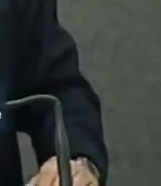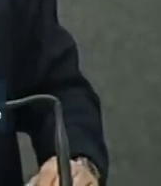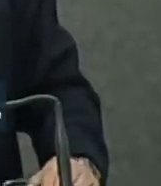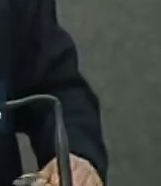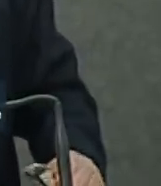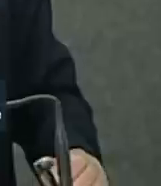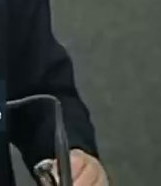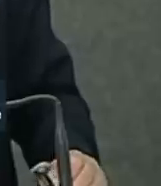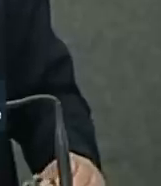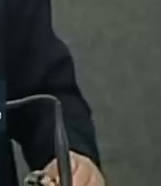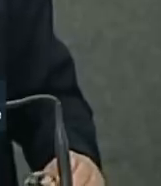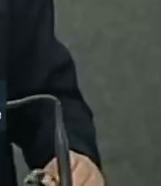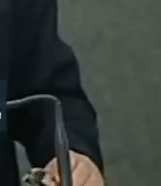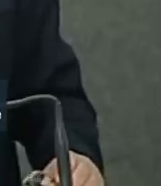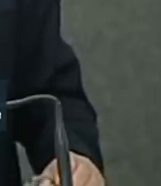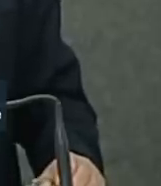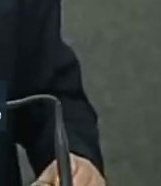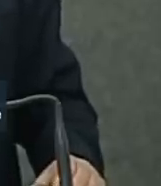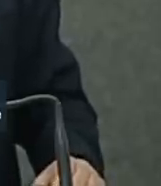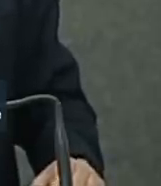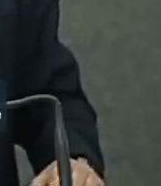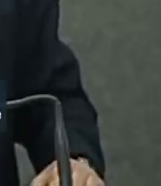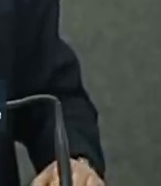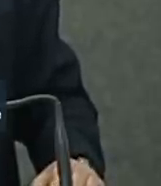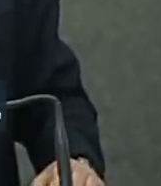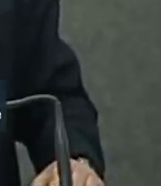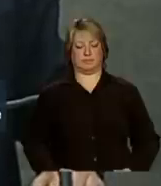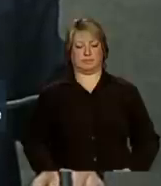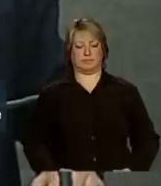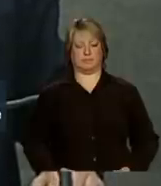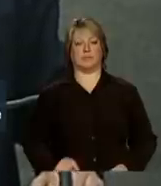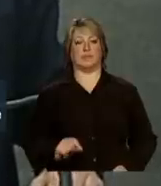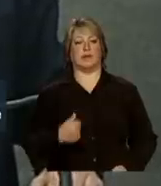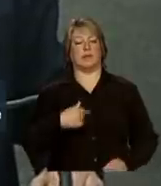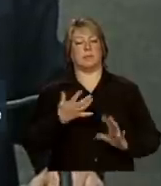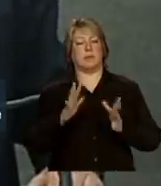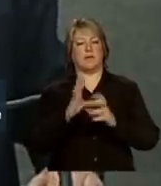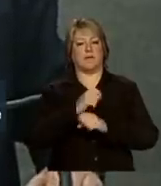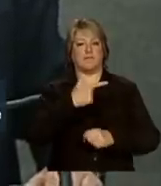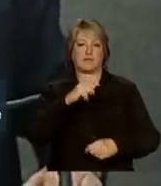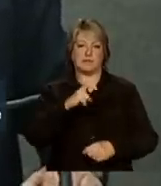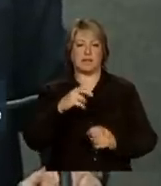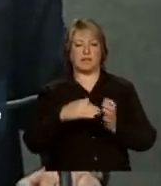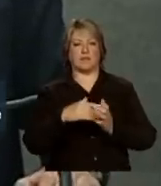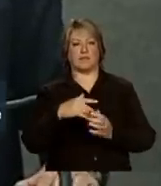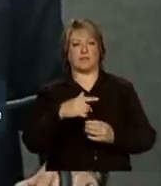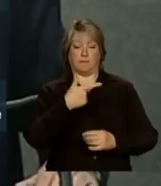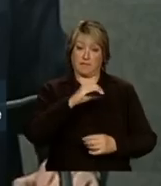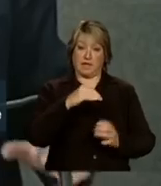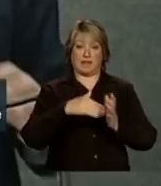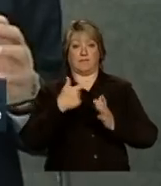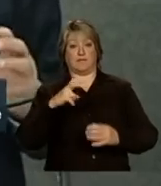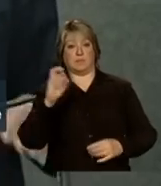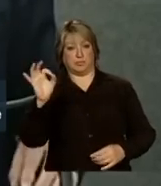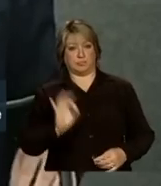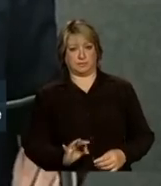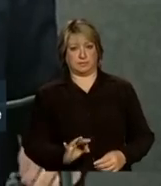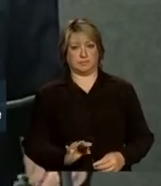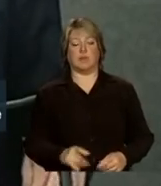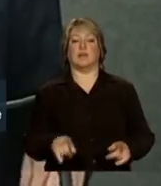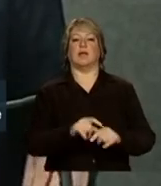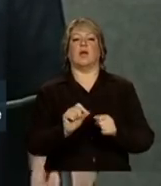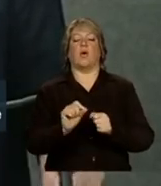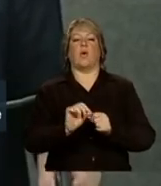mundo eu tenho números ao redor de 20 a 25% e as correções